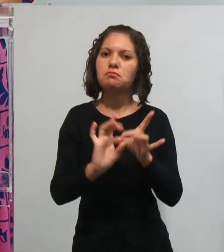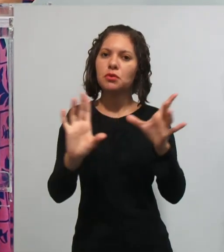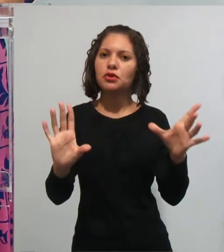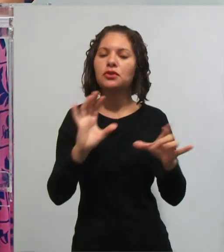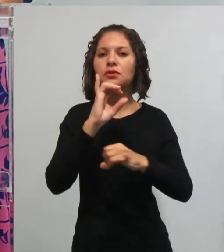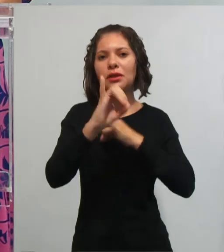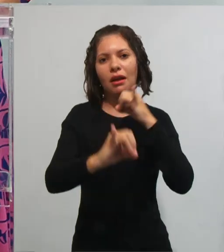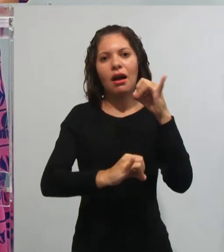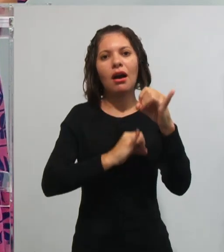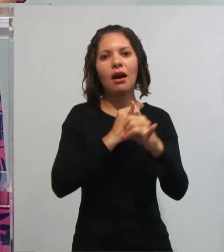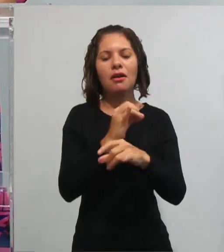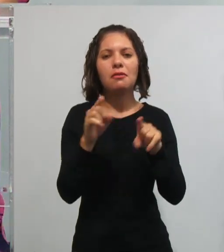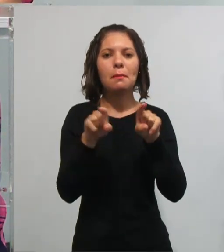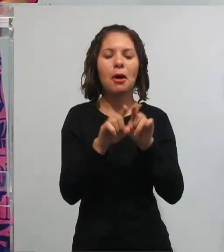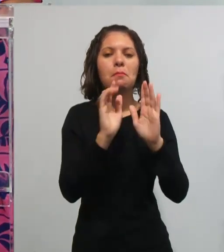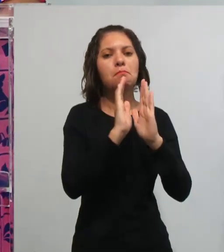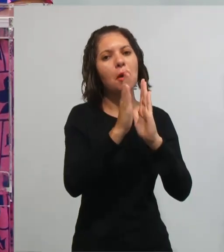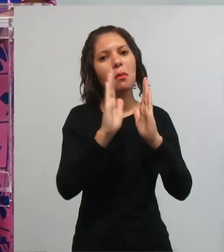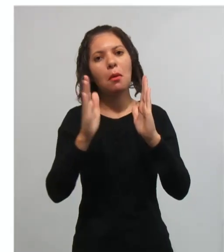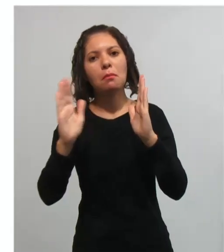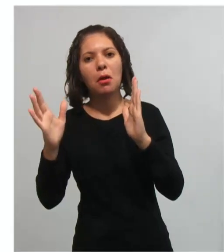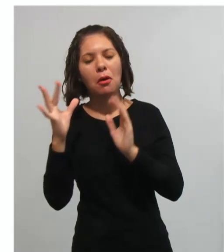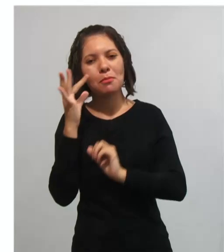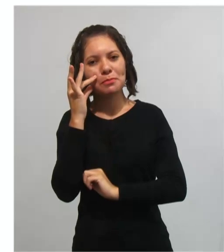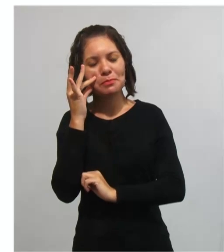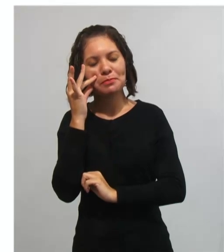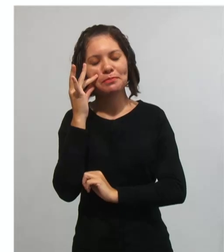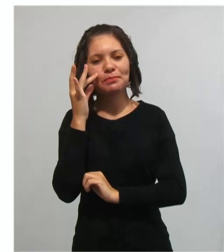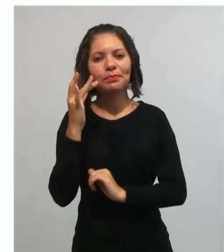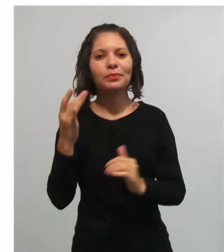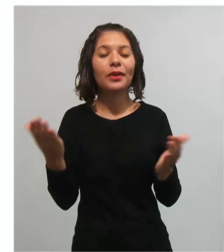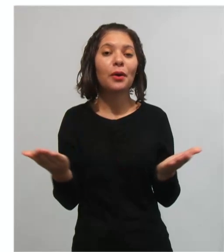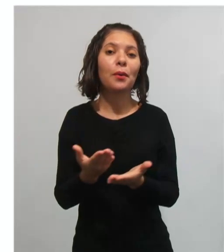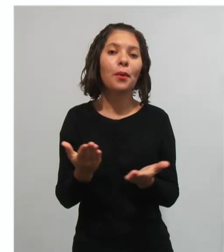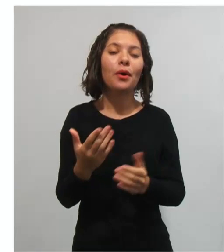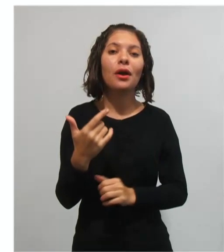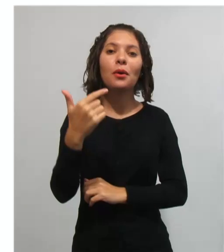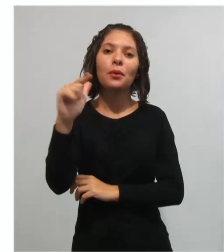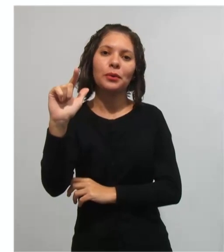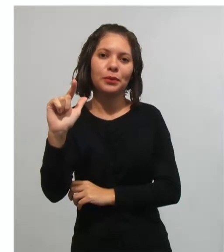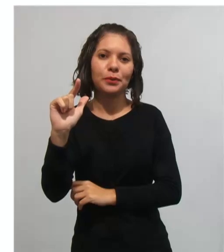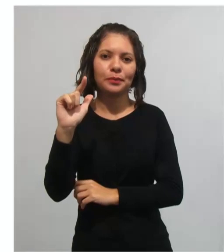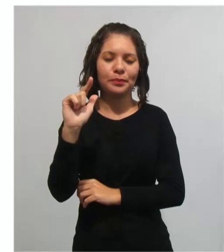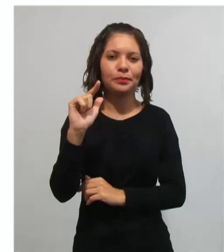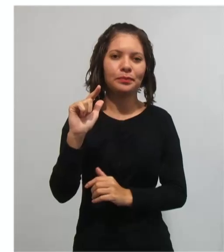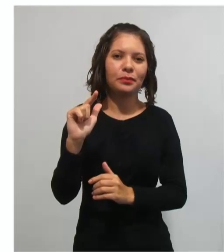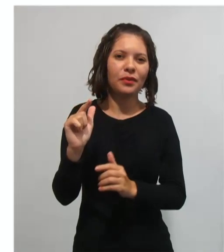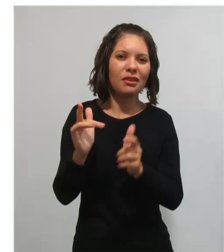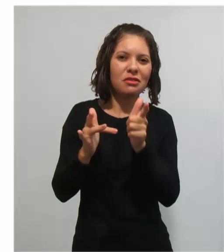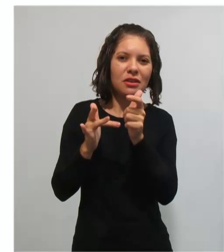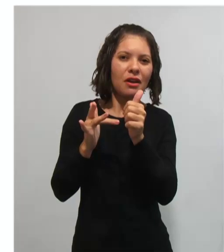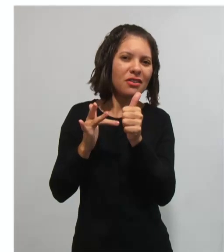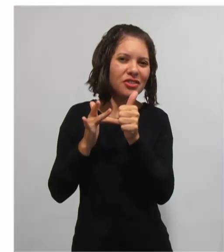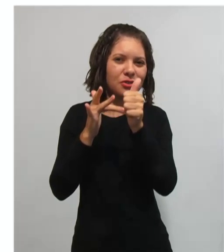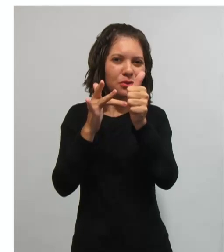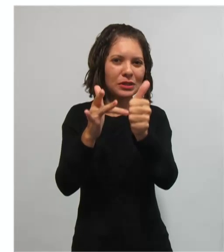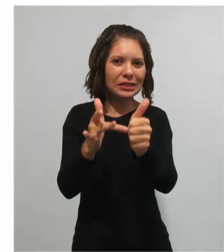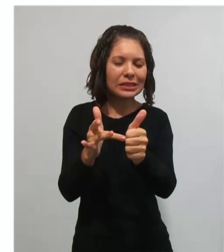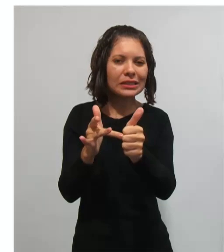decorava a aula, o professor de forma expositiva e o aluno tinha que decorar a sua aula. Então, qual era o